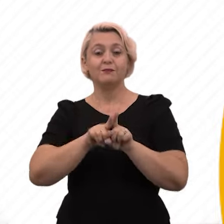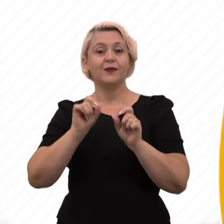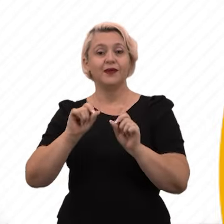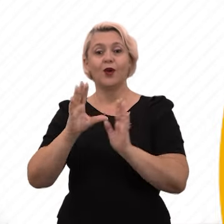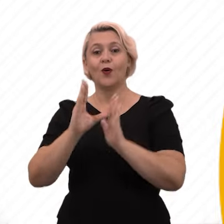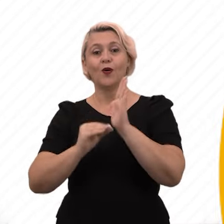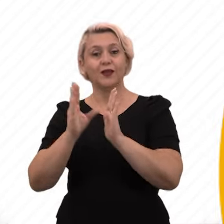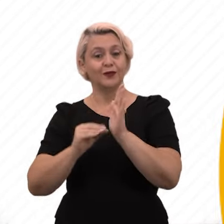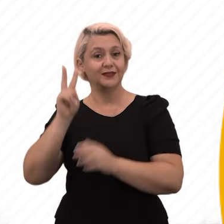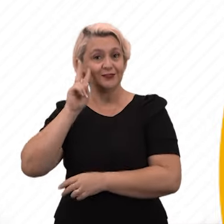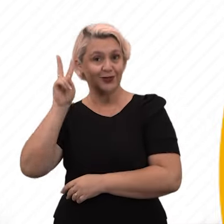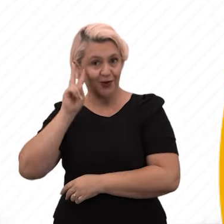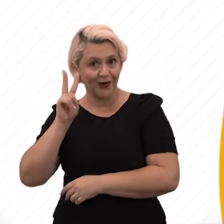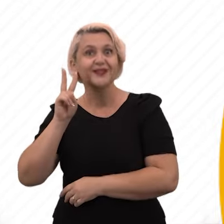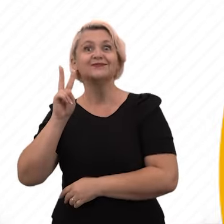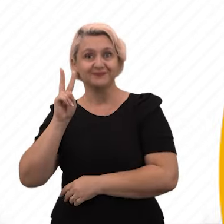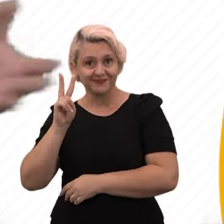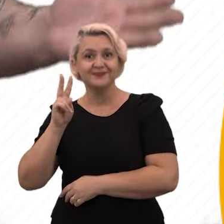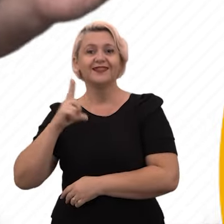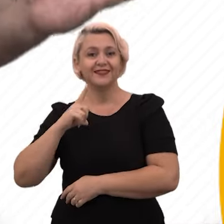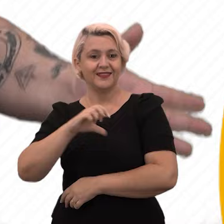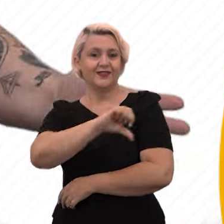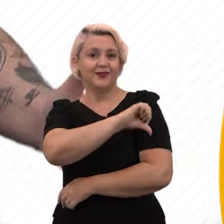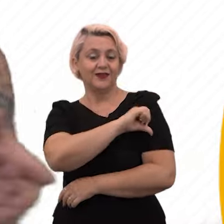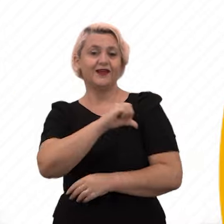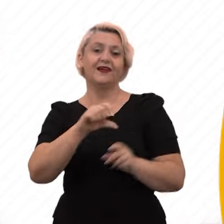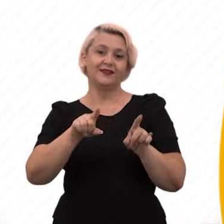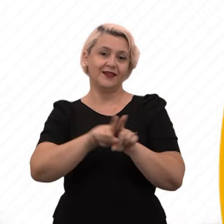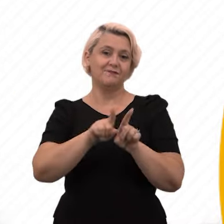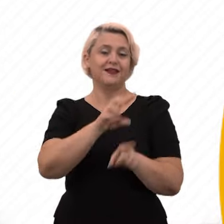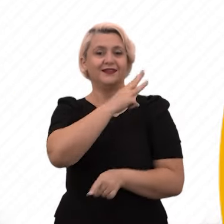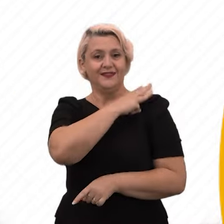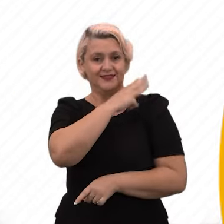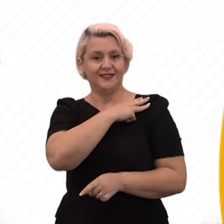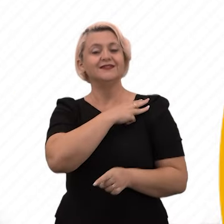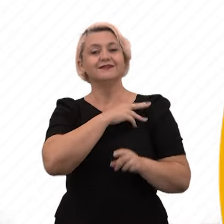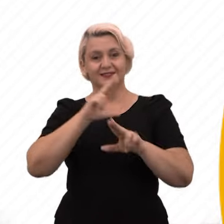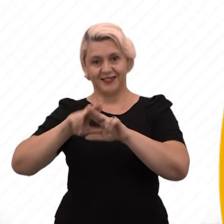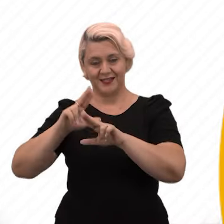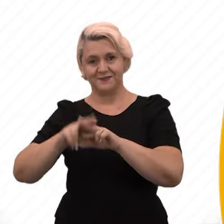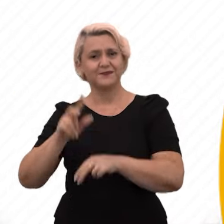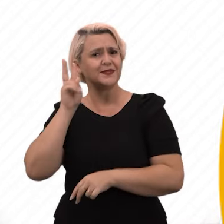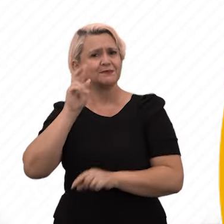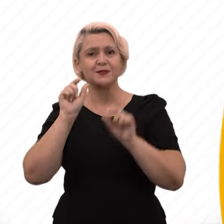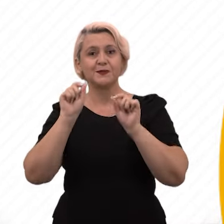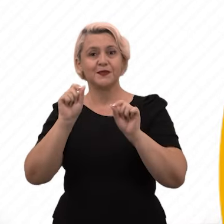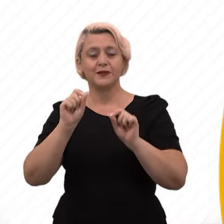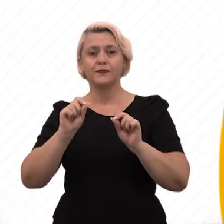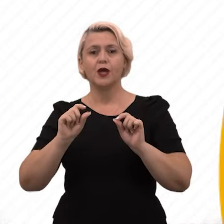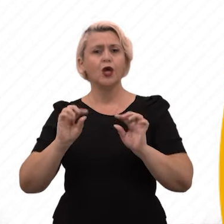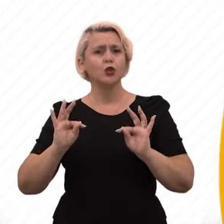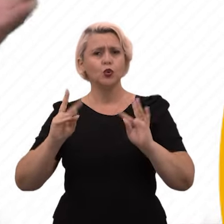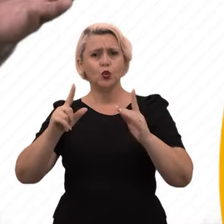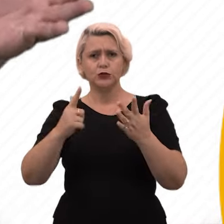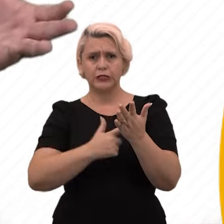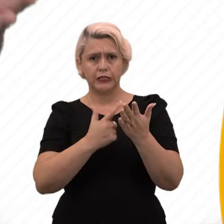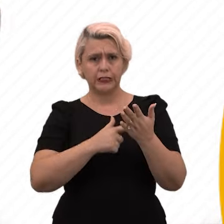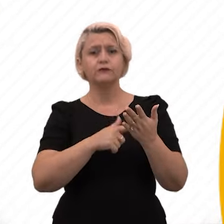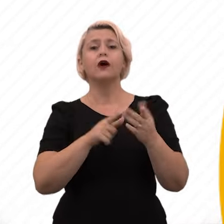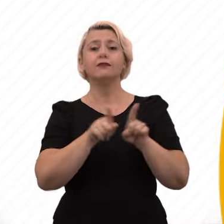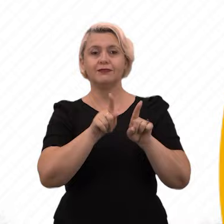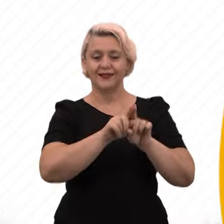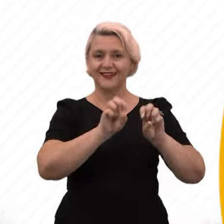em arquivo digital, teremos também o material de história nas turmas do 9º e 3ª série, também aqui digital. Lembramos